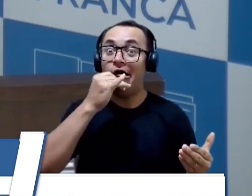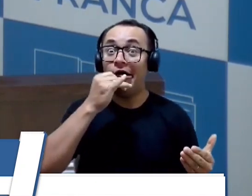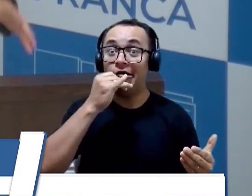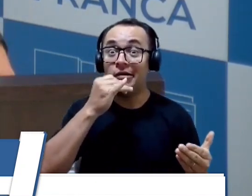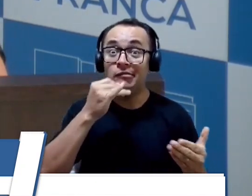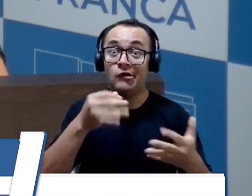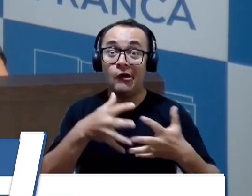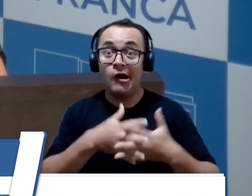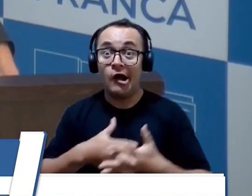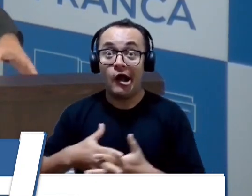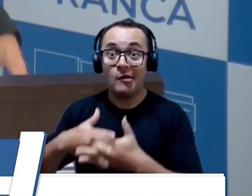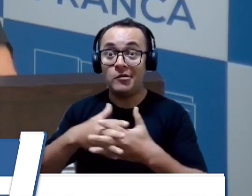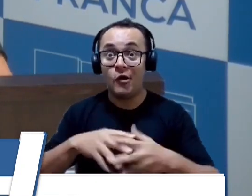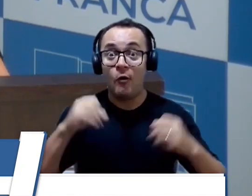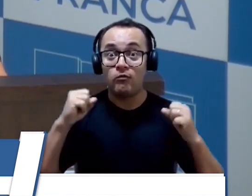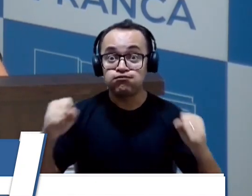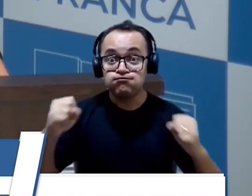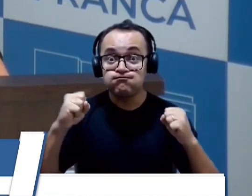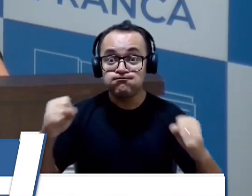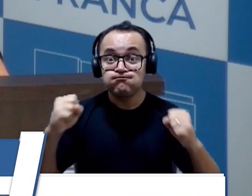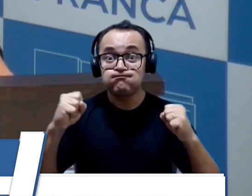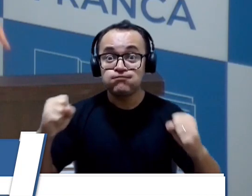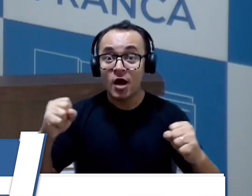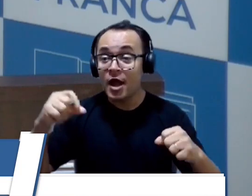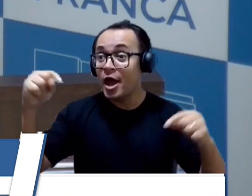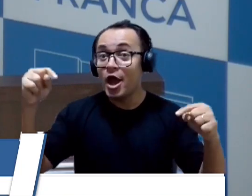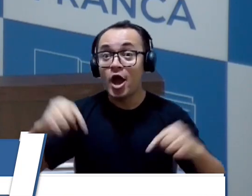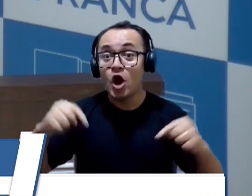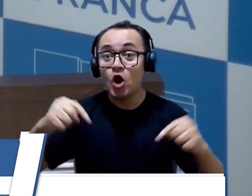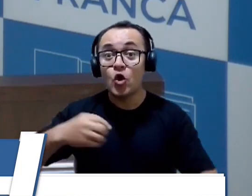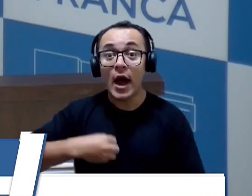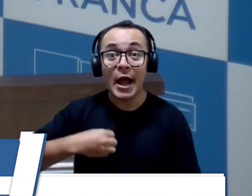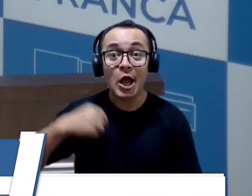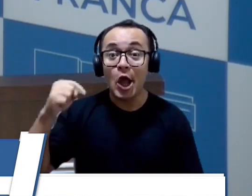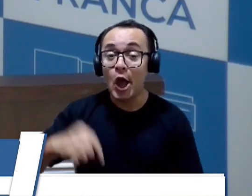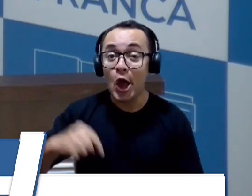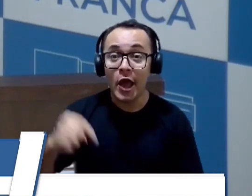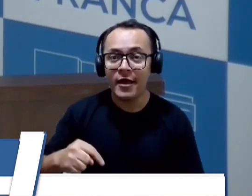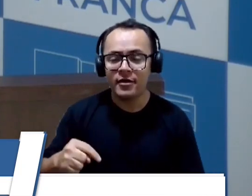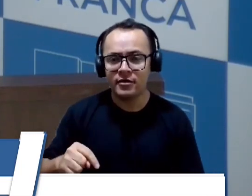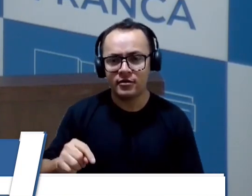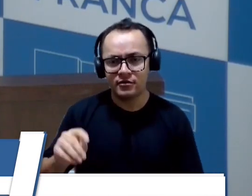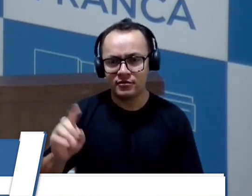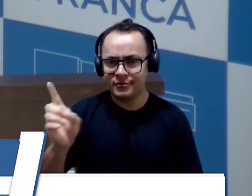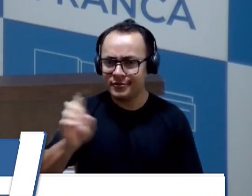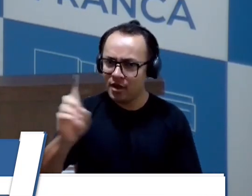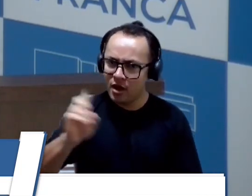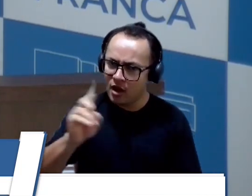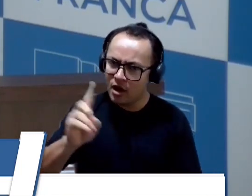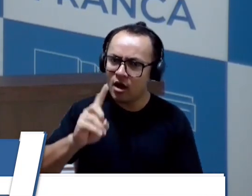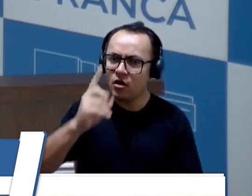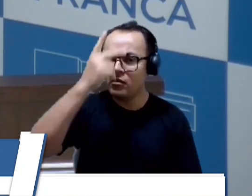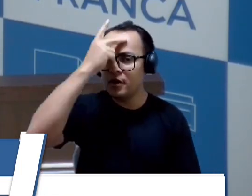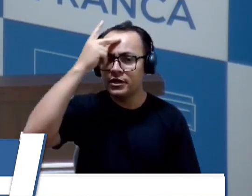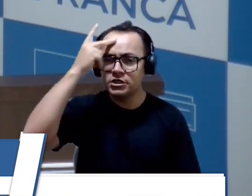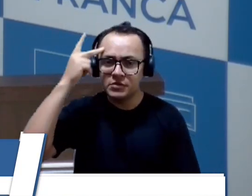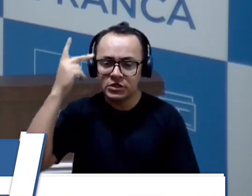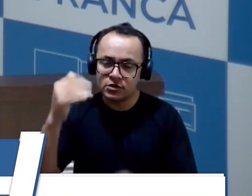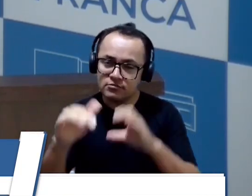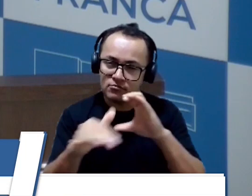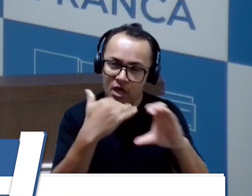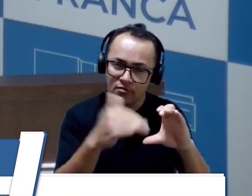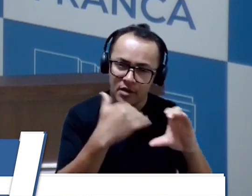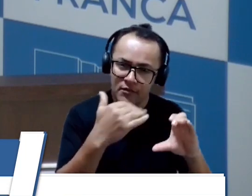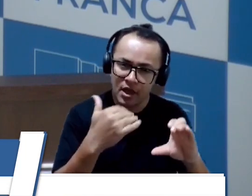estou aqui. Mas não dá para fazer isso. Mas a gente vai lá, pessoas mandam, fazem